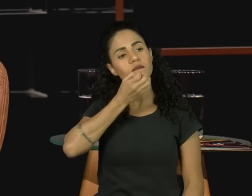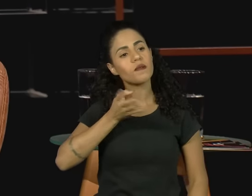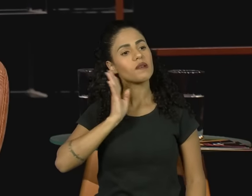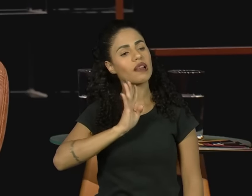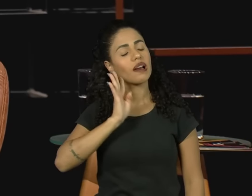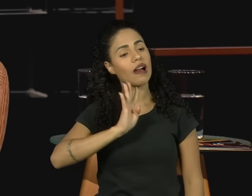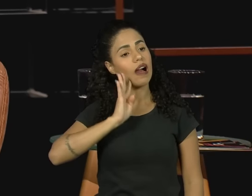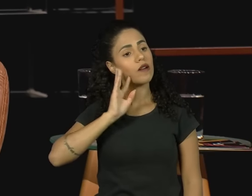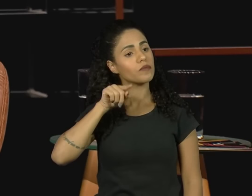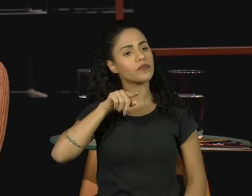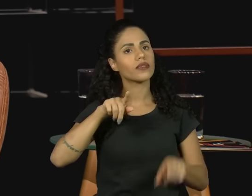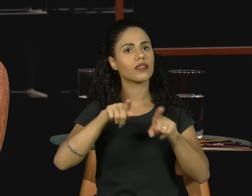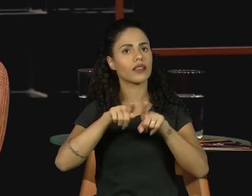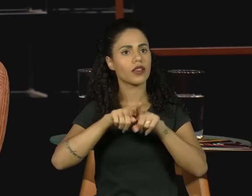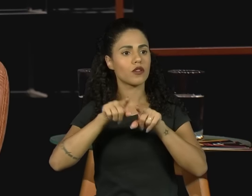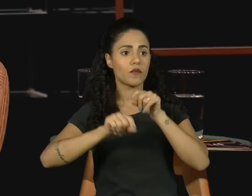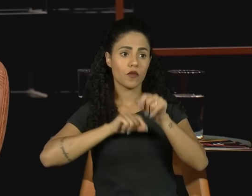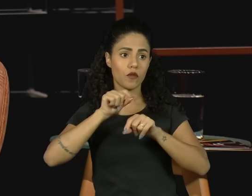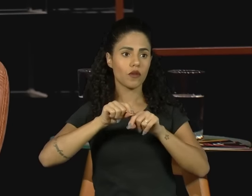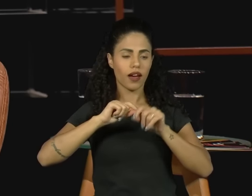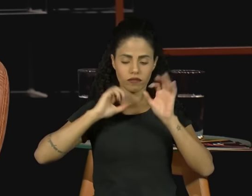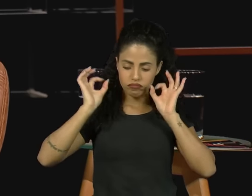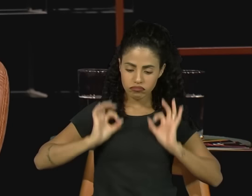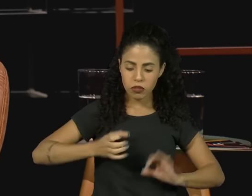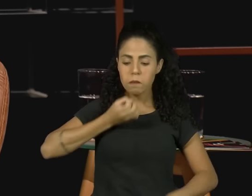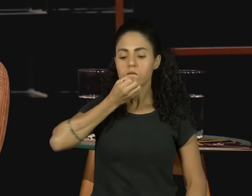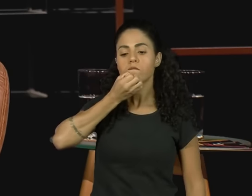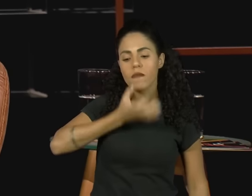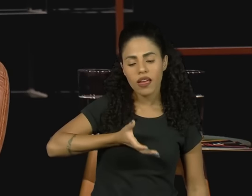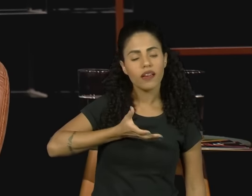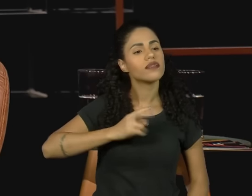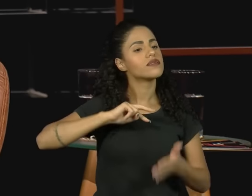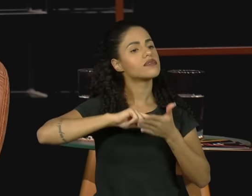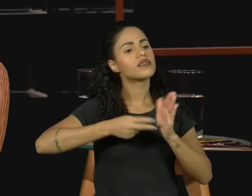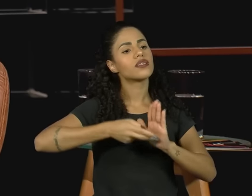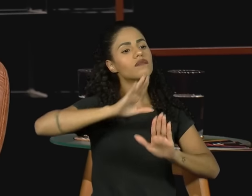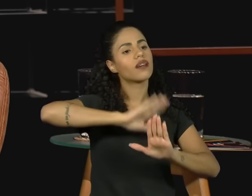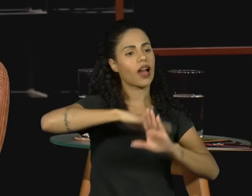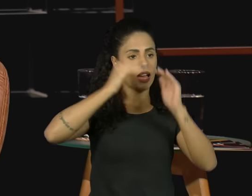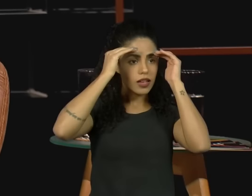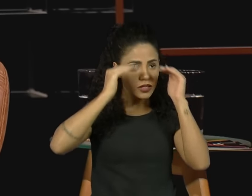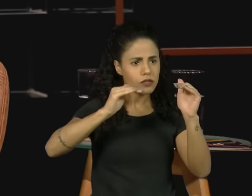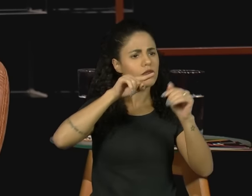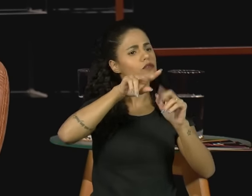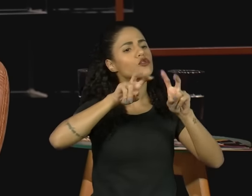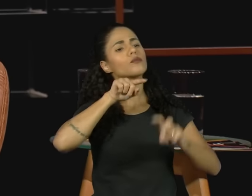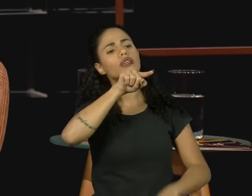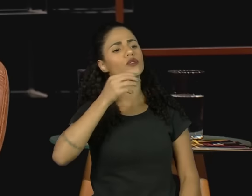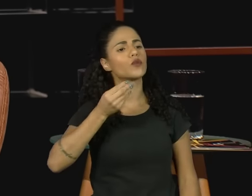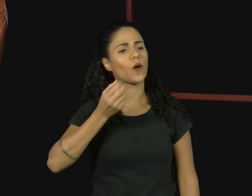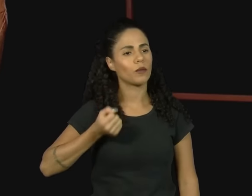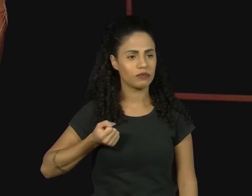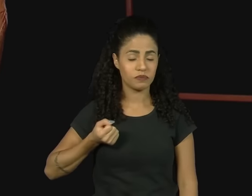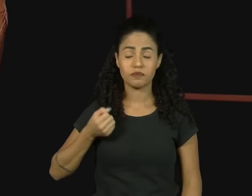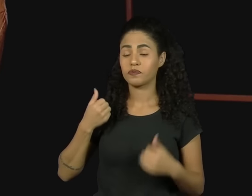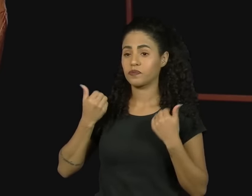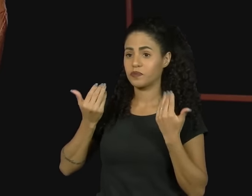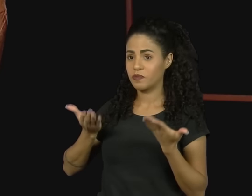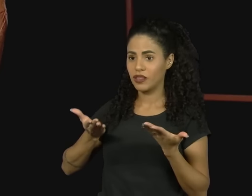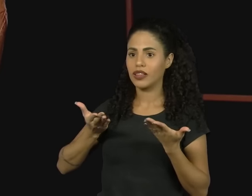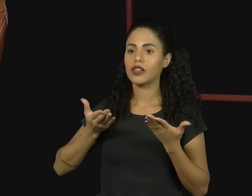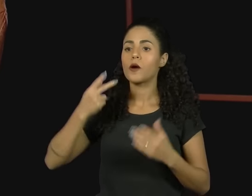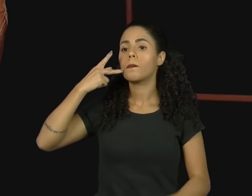também que vestir-se bem é uma questão de respeito ao outro. Queria que você falasse um pouco sobre isso. Bom,